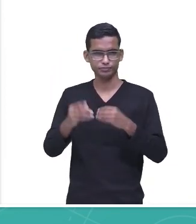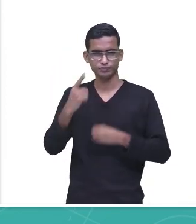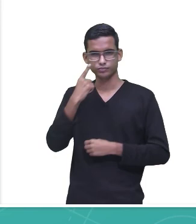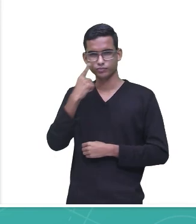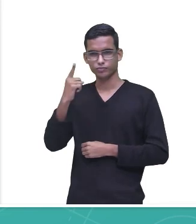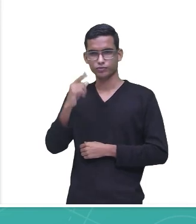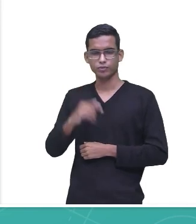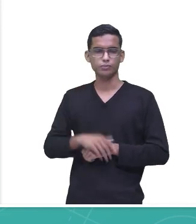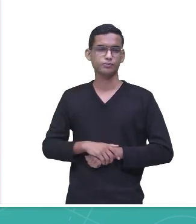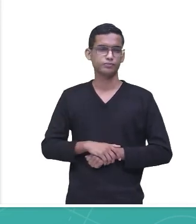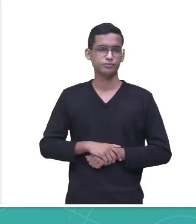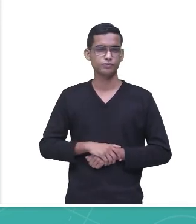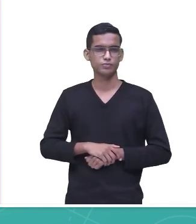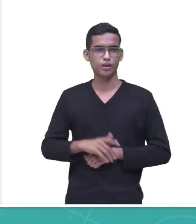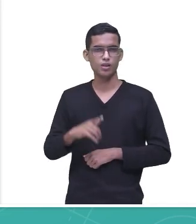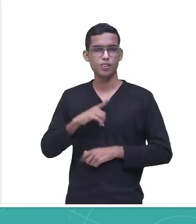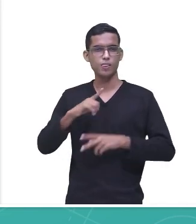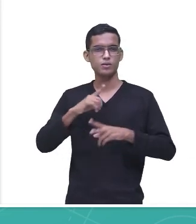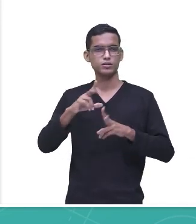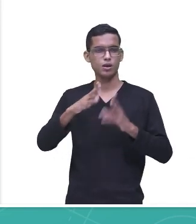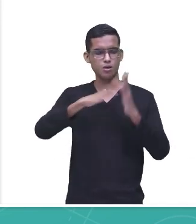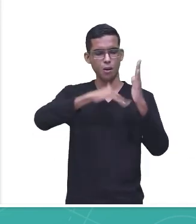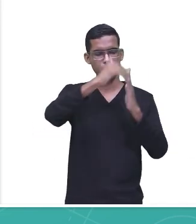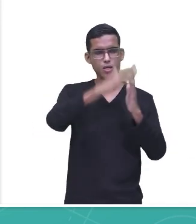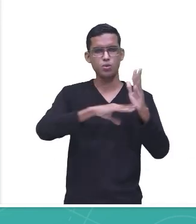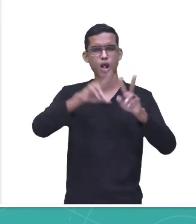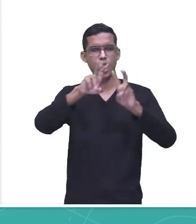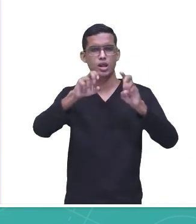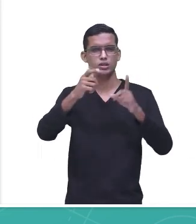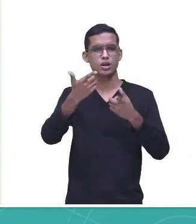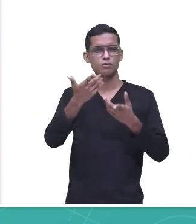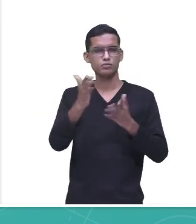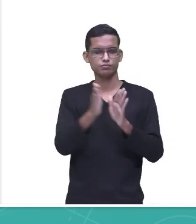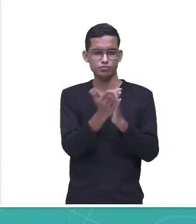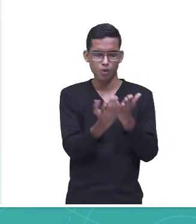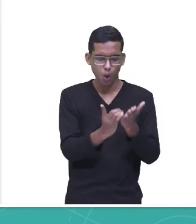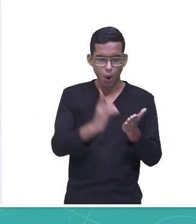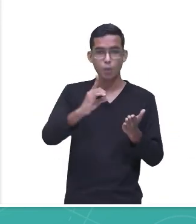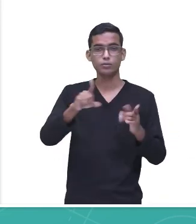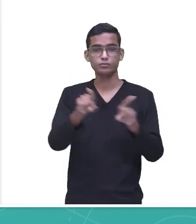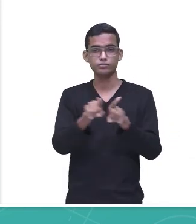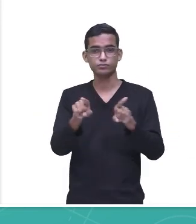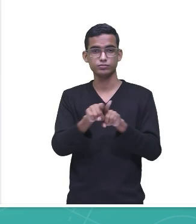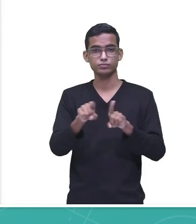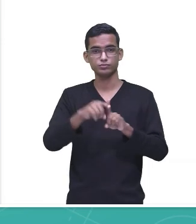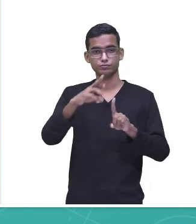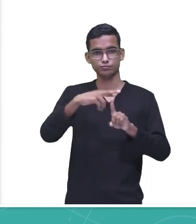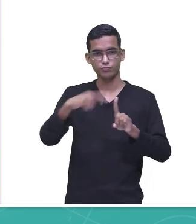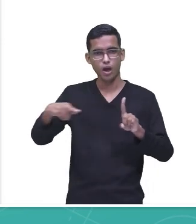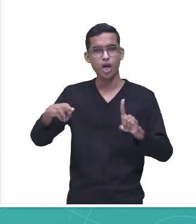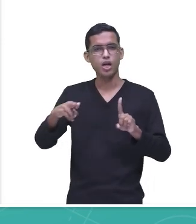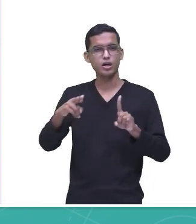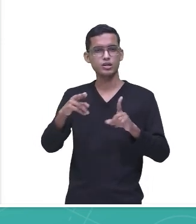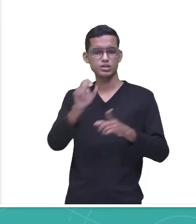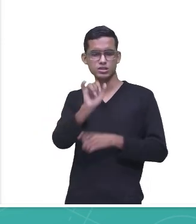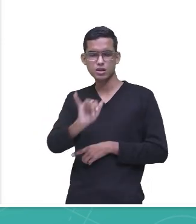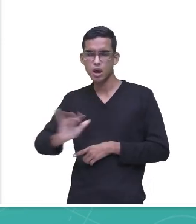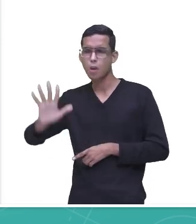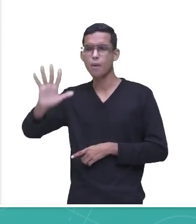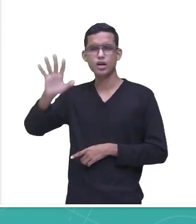temas bíblicos e religiosos, ou seja, histórias bíblicas, imagens de santos, né,